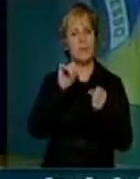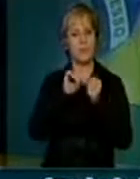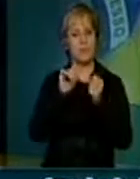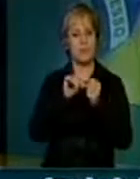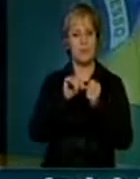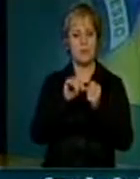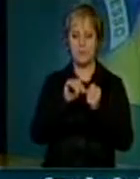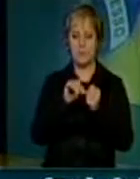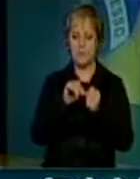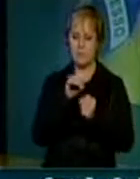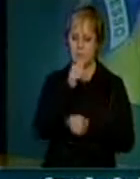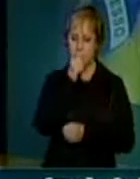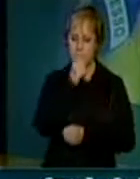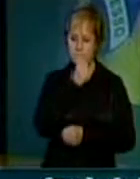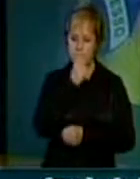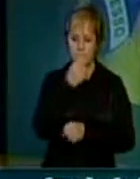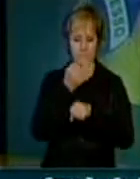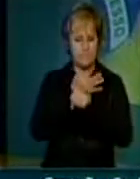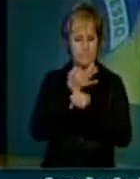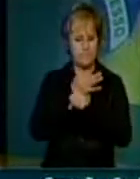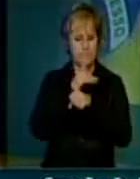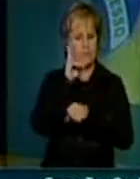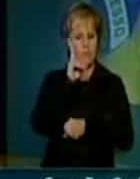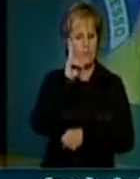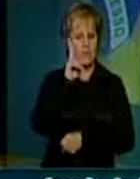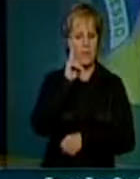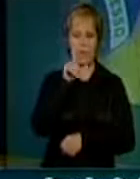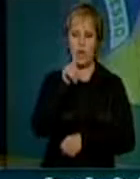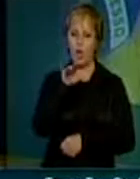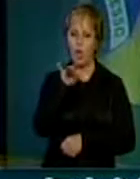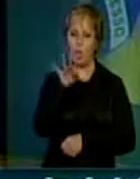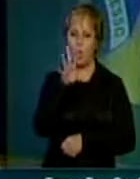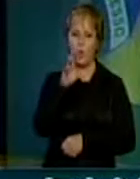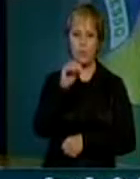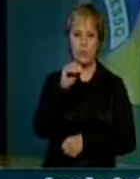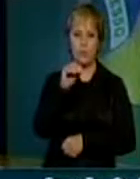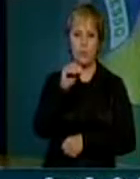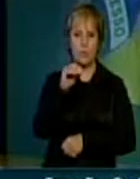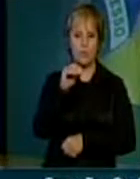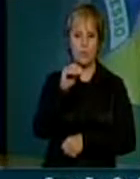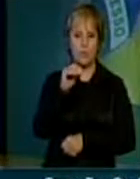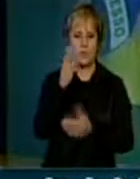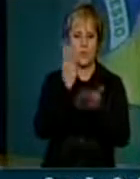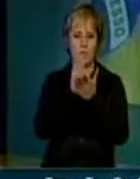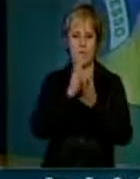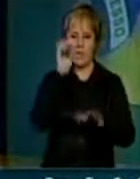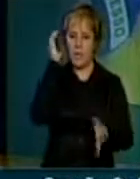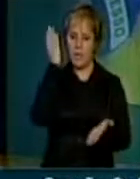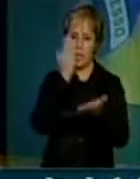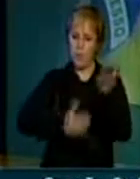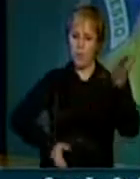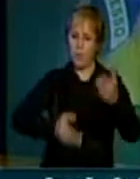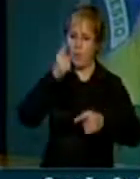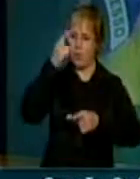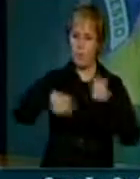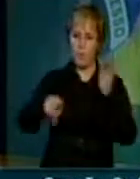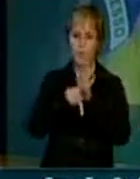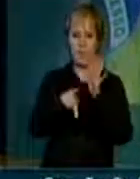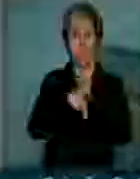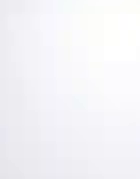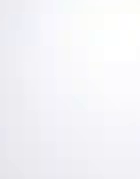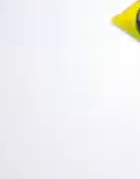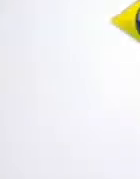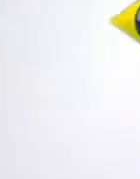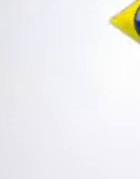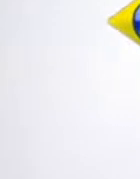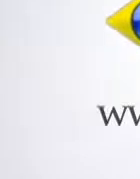luto necessário à ditadura militar que emboltou a ciência, a cultura, a arte e a própria dignidade humana.